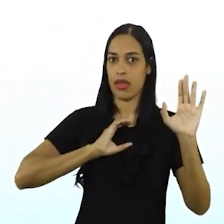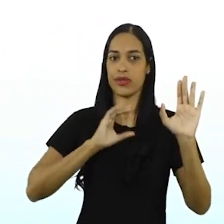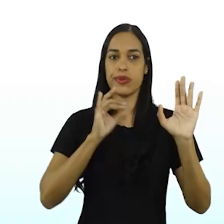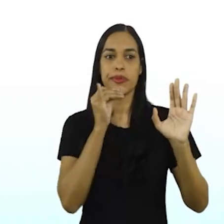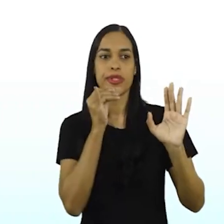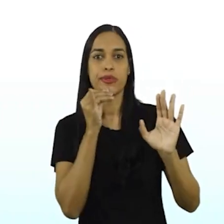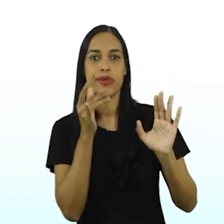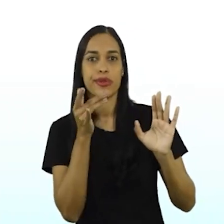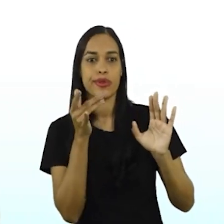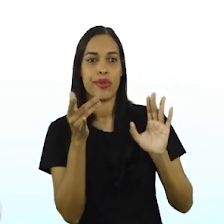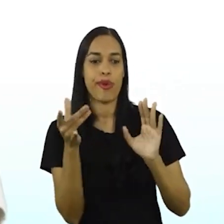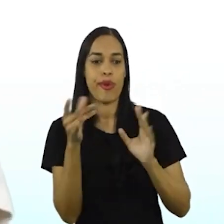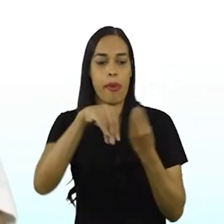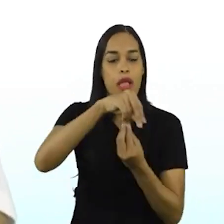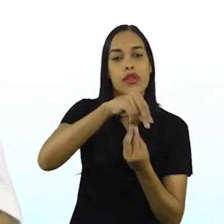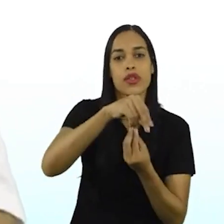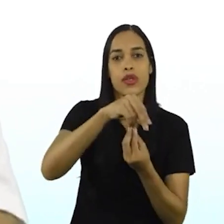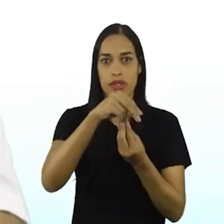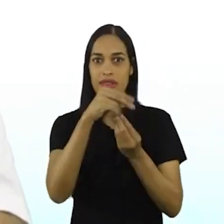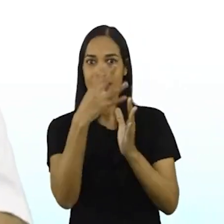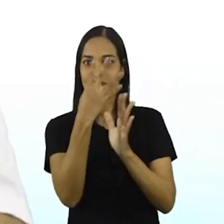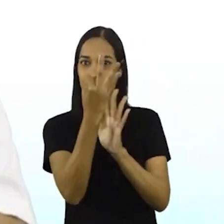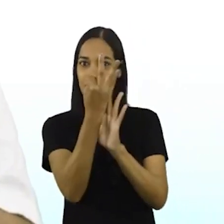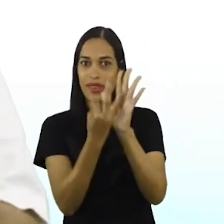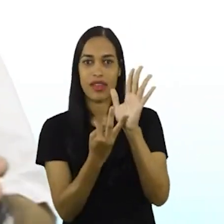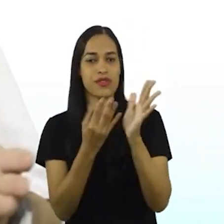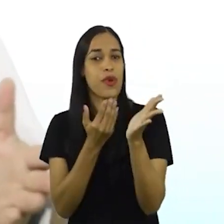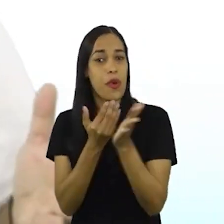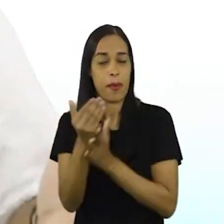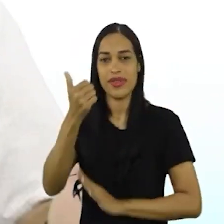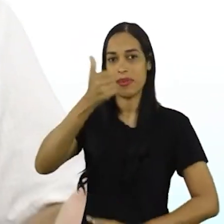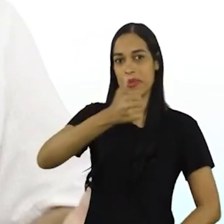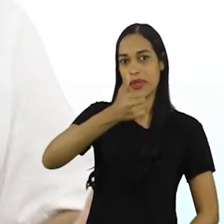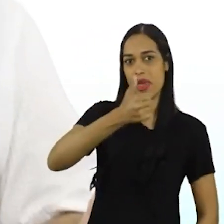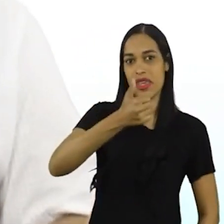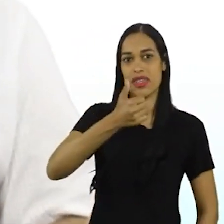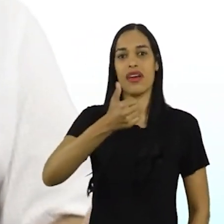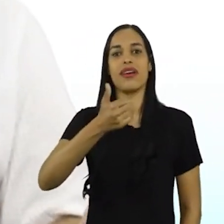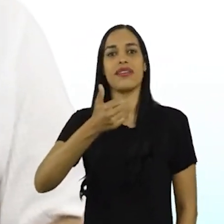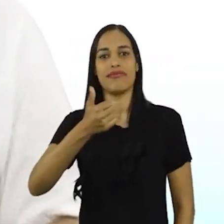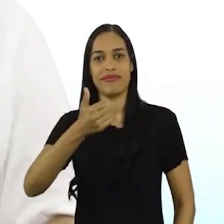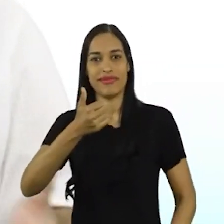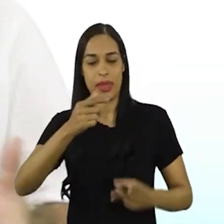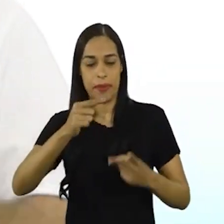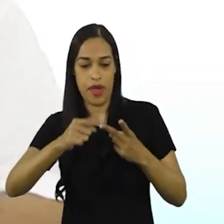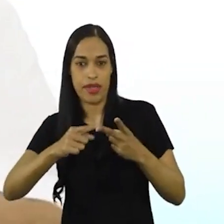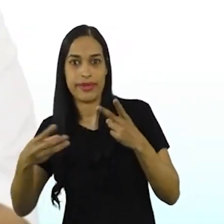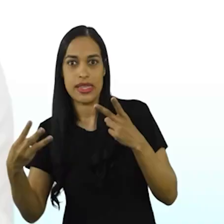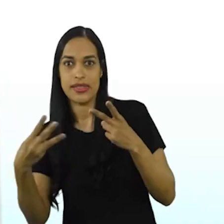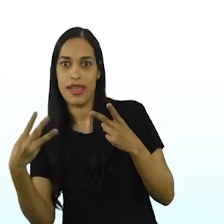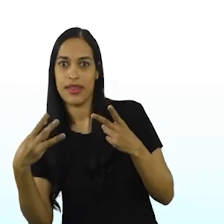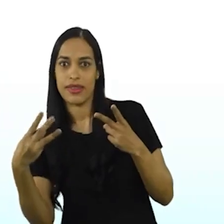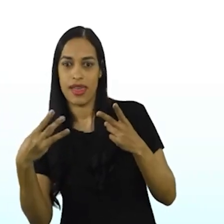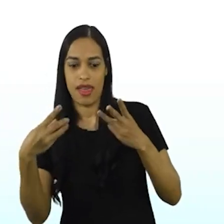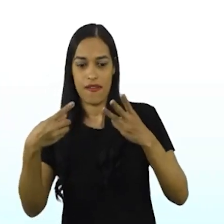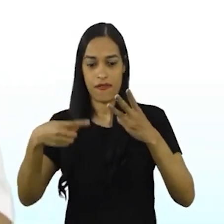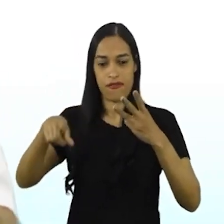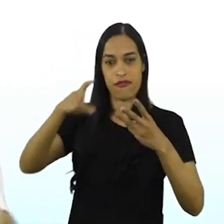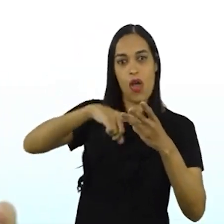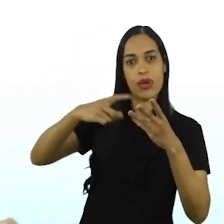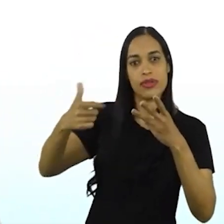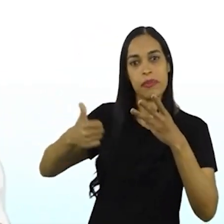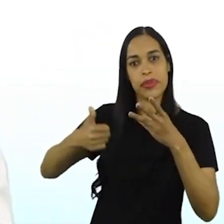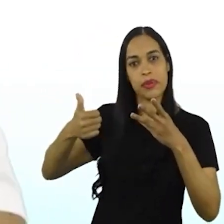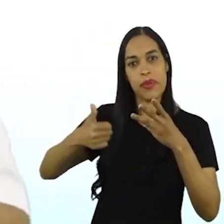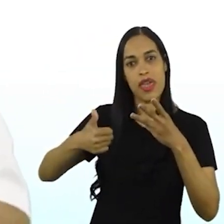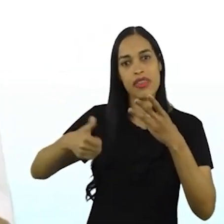não misture as pessoas do discurso, porque às vezes o candidato começa escrevendo em primeira do plural, daqui a pouco vai para a terceira, daqui a pouco vai para a primeira